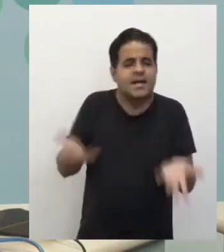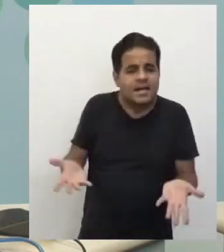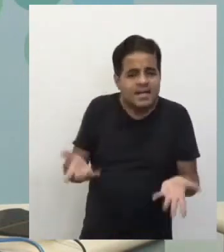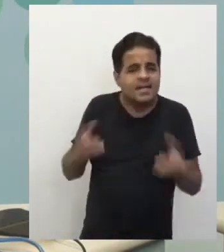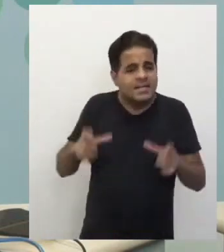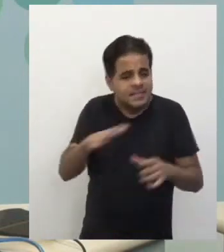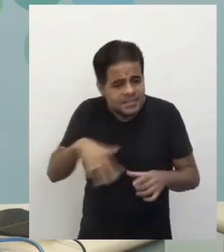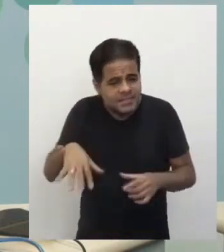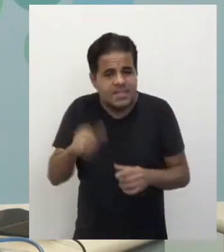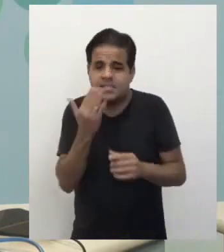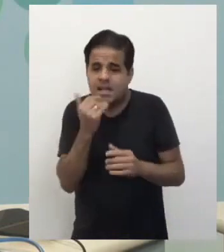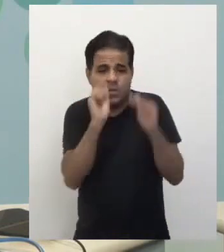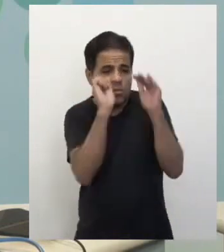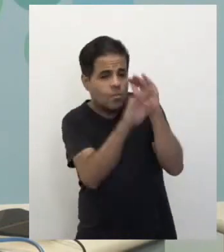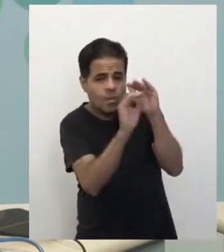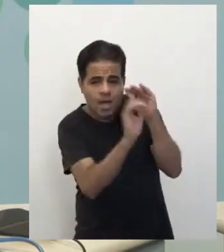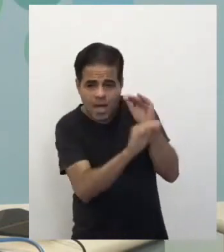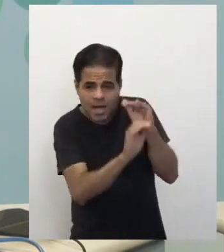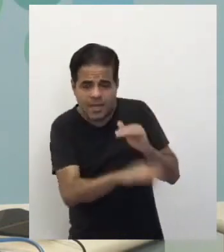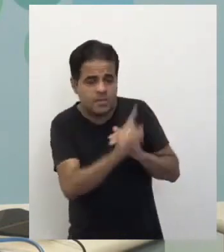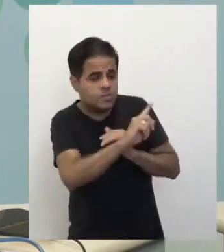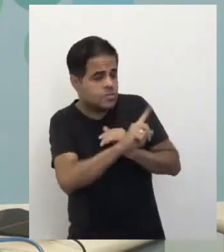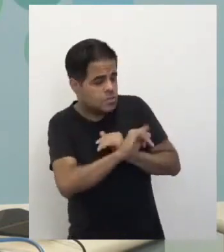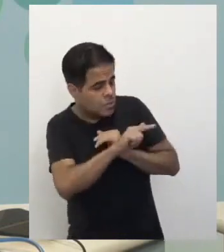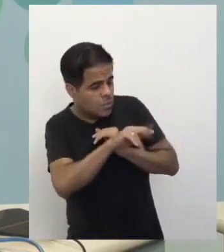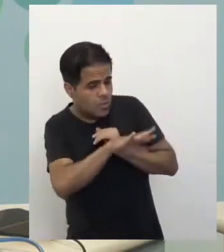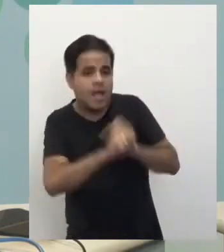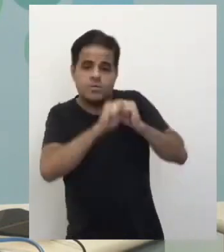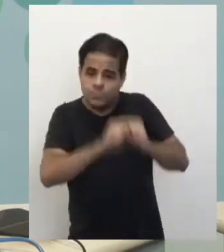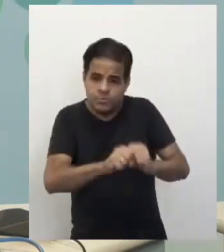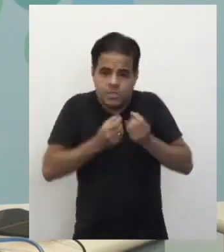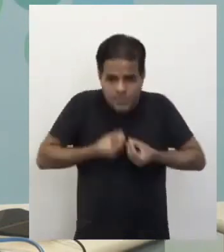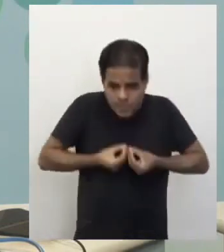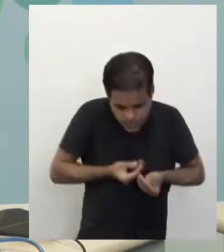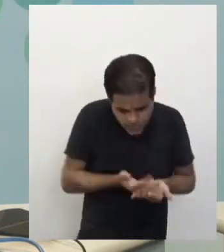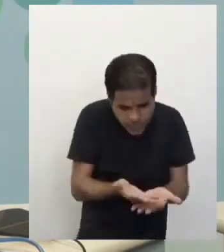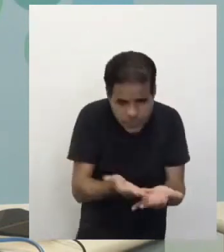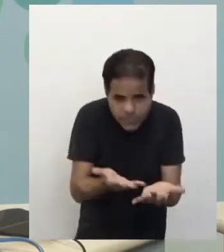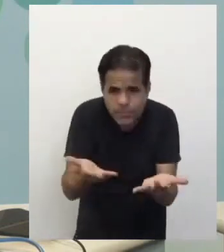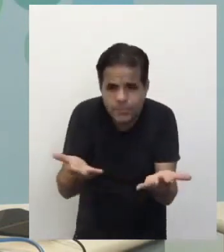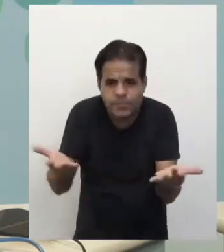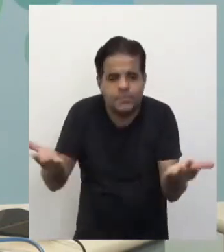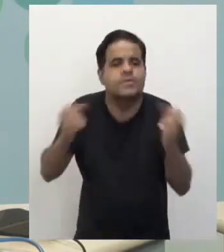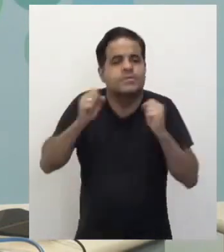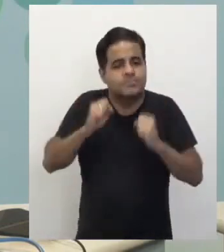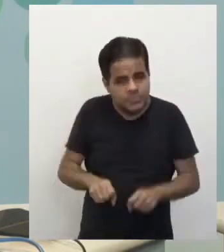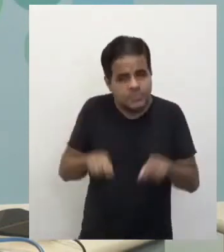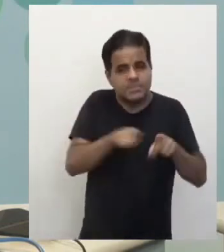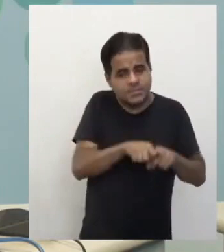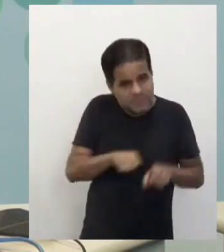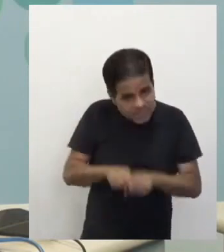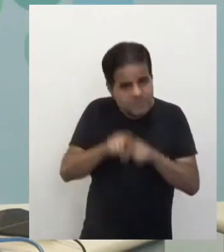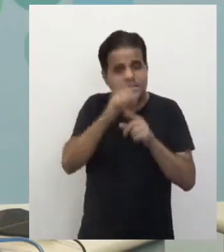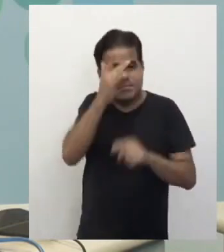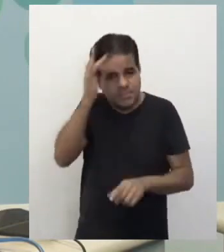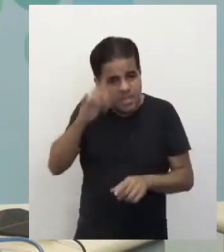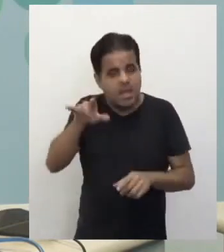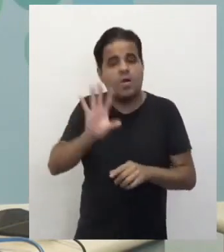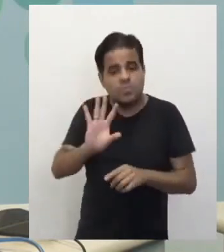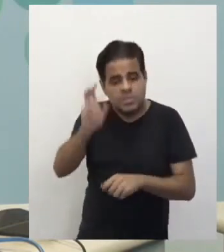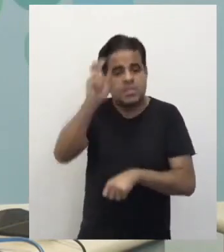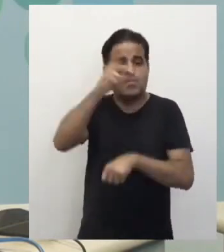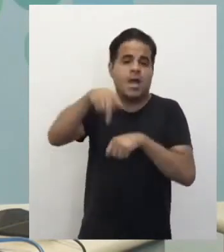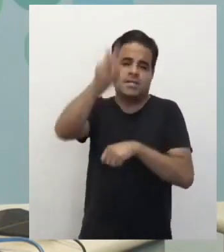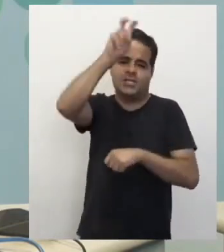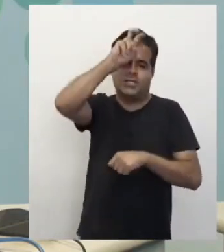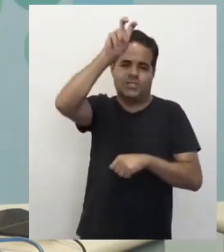esses alimentos armazenados no zigurate poderiam ser redistribuídos para a população. Coisa que também acontecia no Egito